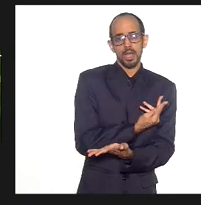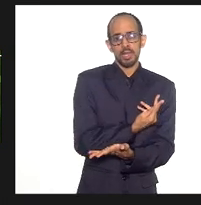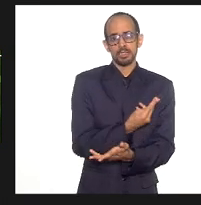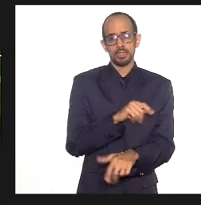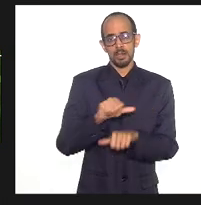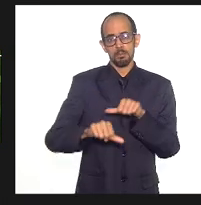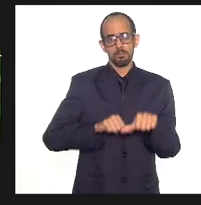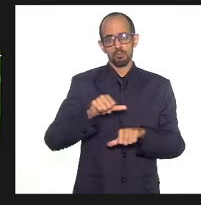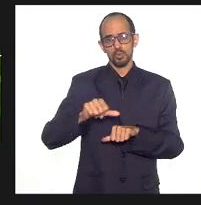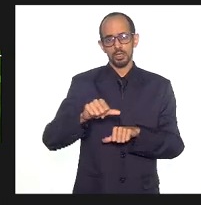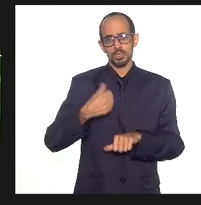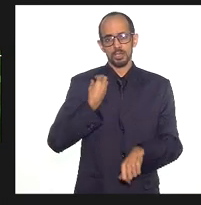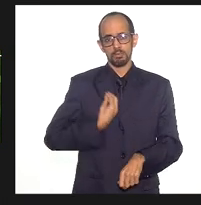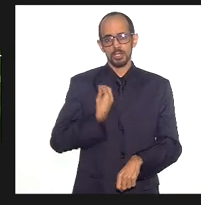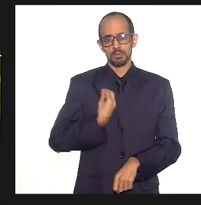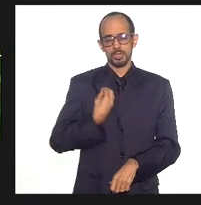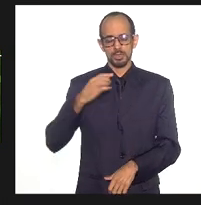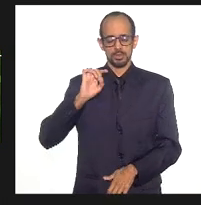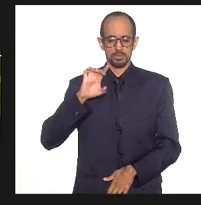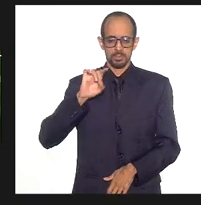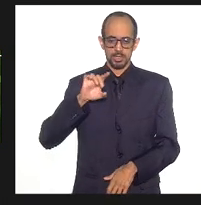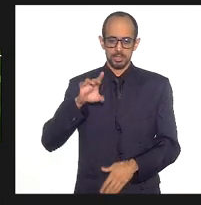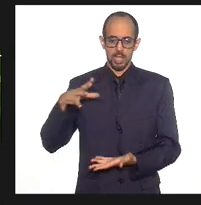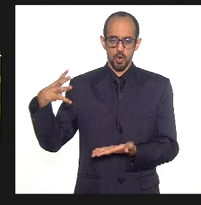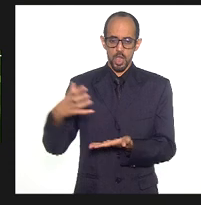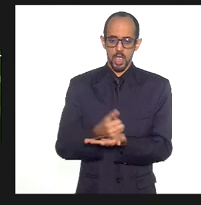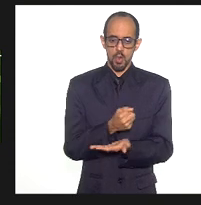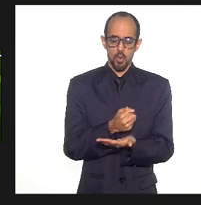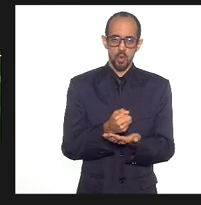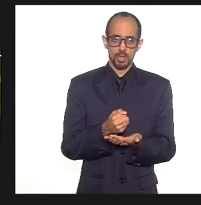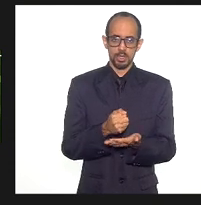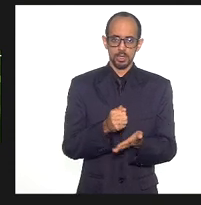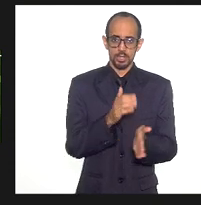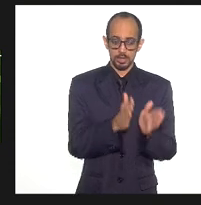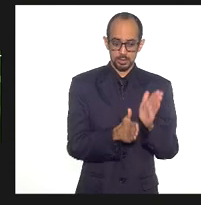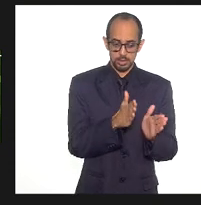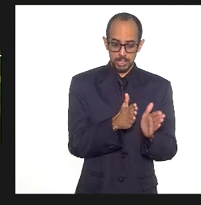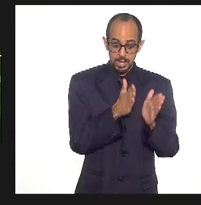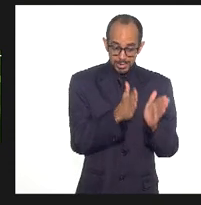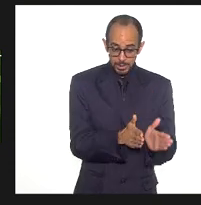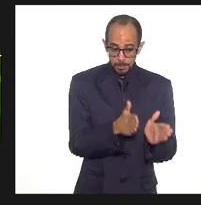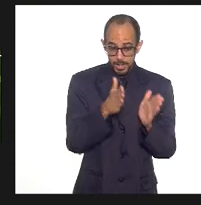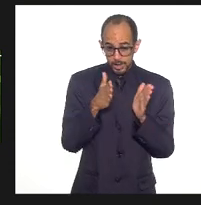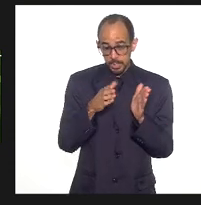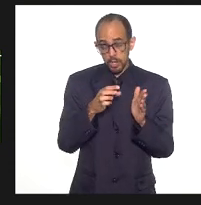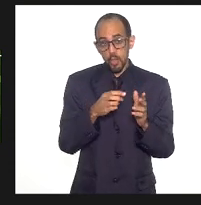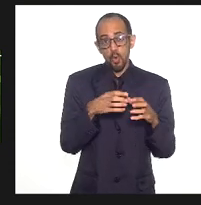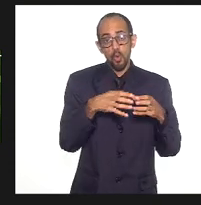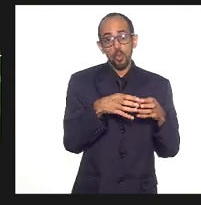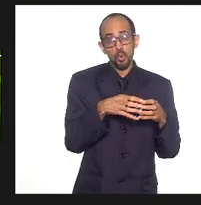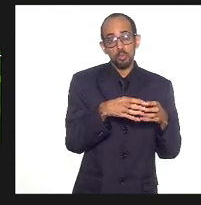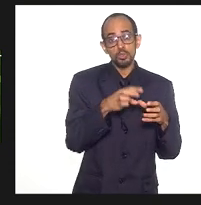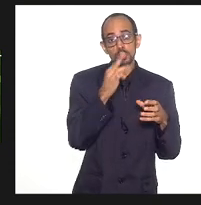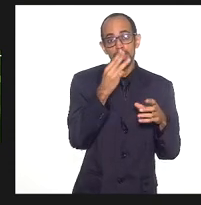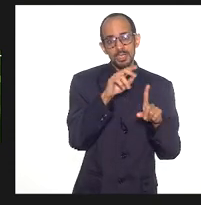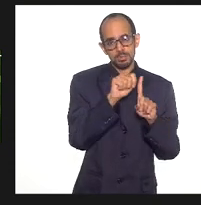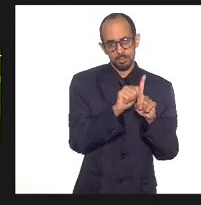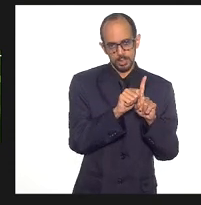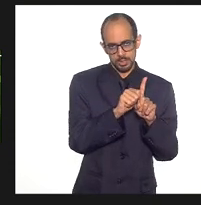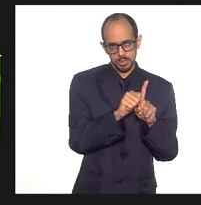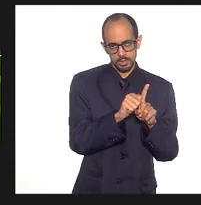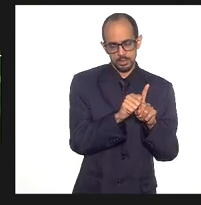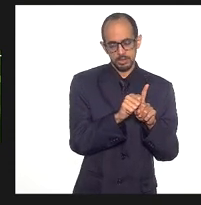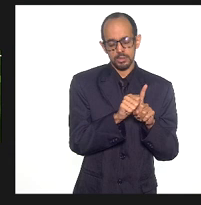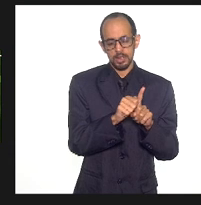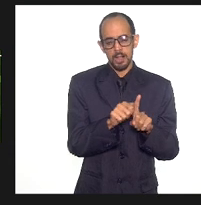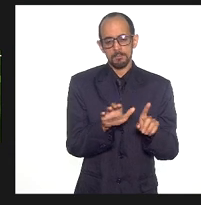na participação especial recolhida entre períodos, né, entre trimestres. E aqui a gente menciona novamente,